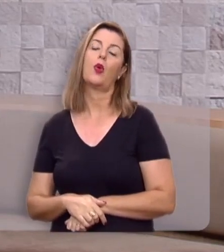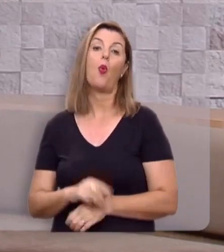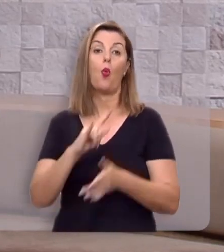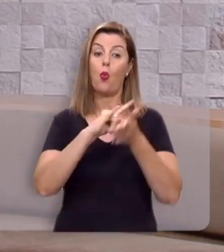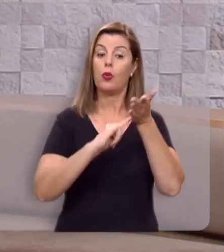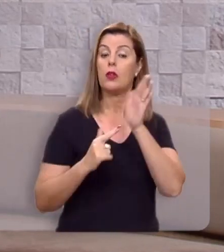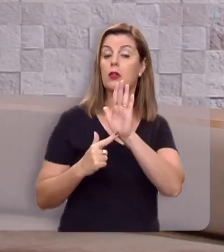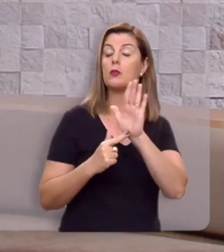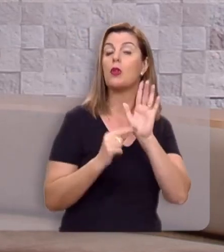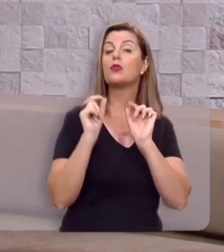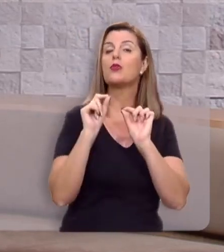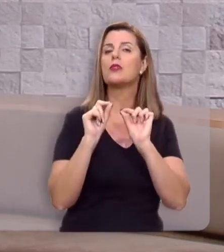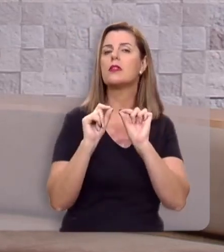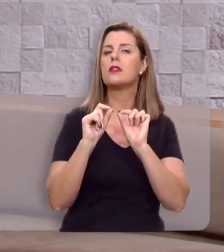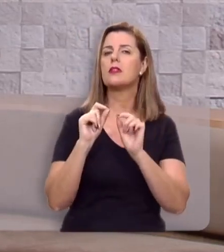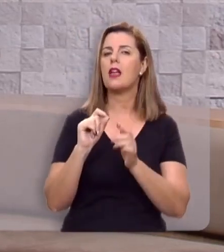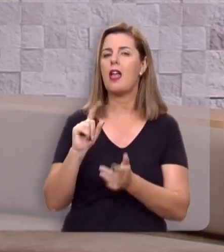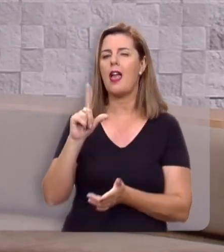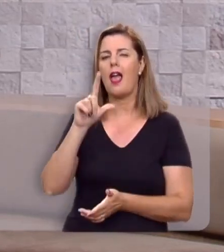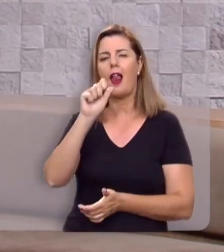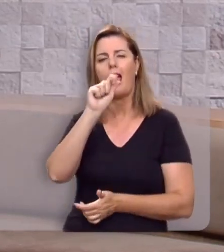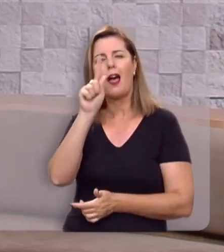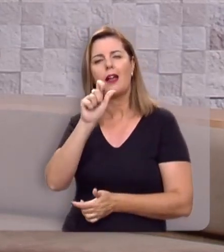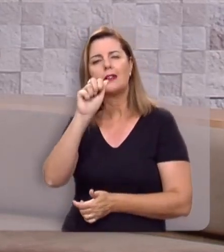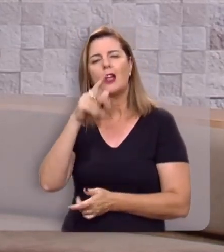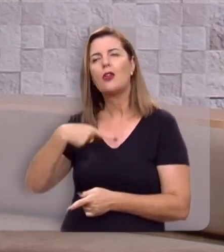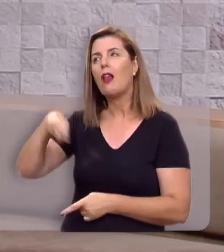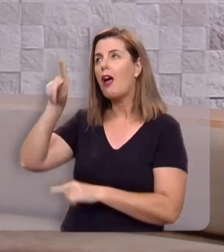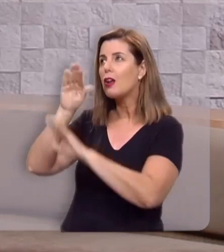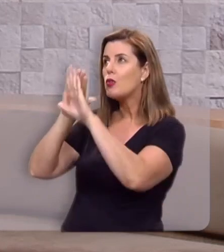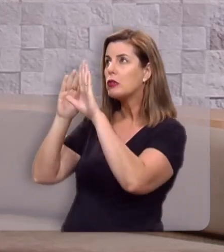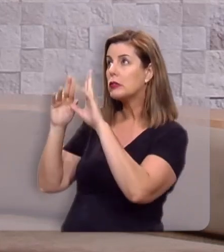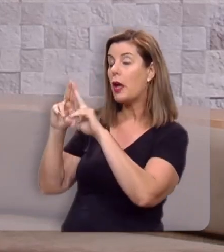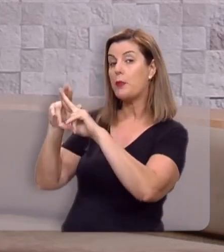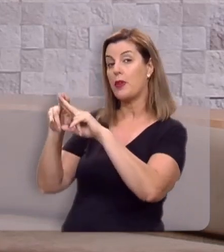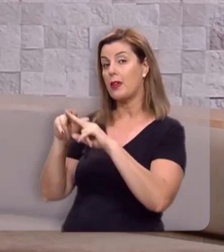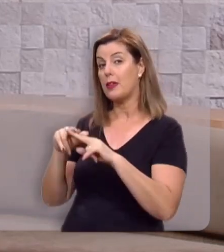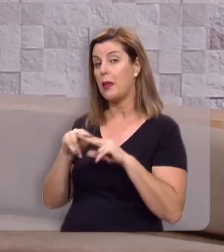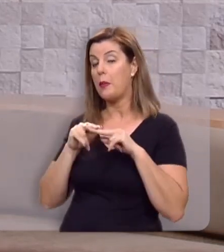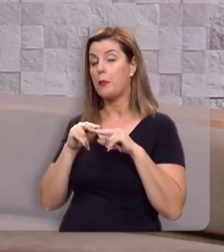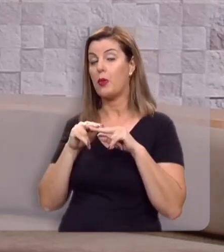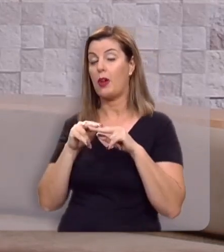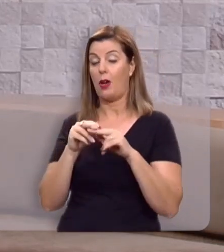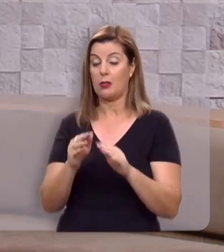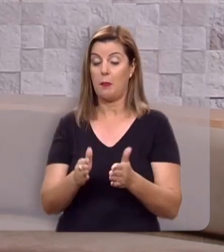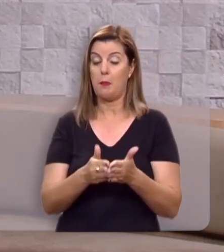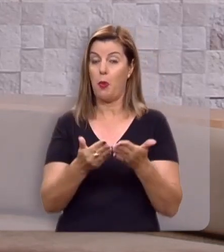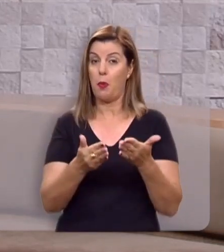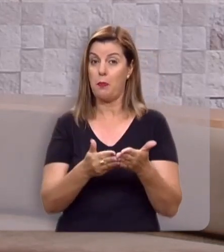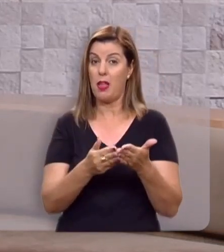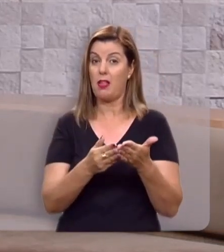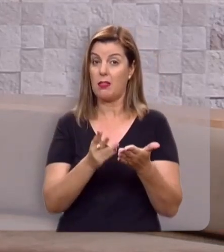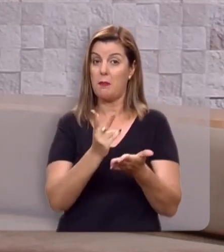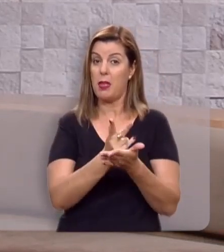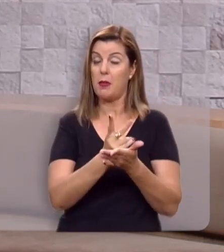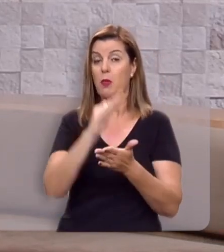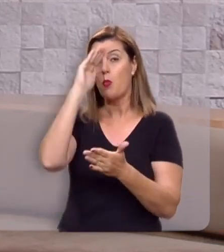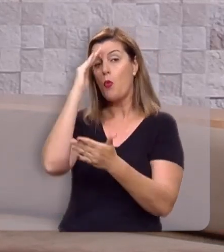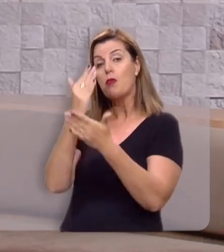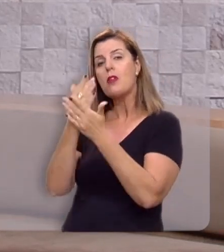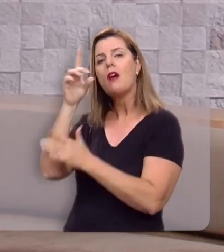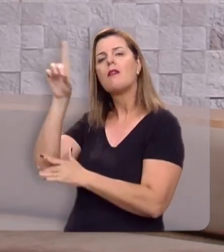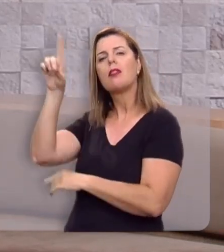O que o texto quer destacar é que Lázaro está no seio de Abraão, porque apesar da sua pobreza, ele